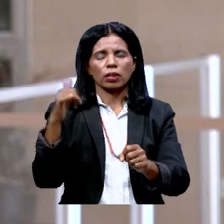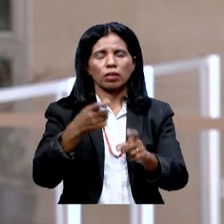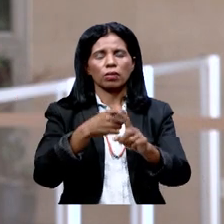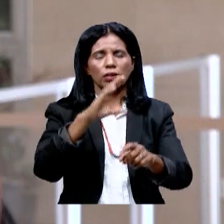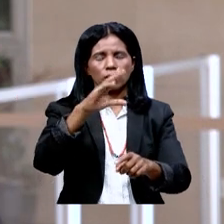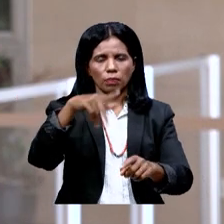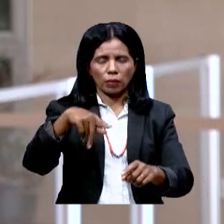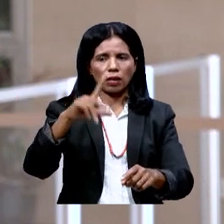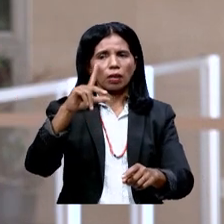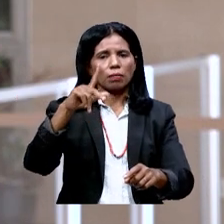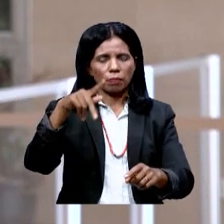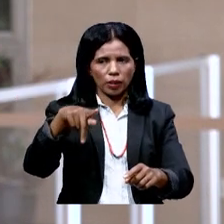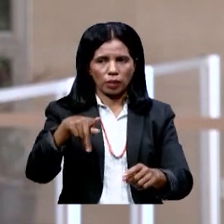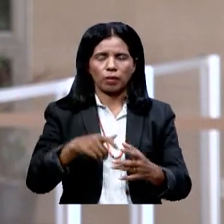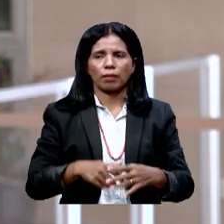nem que